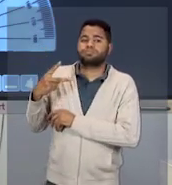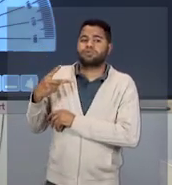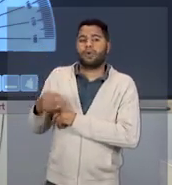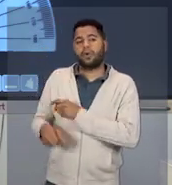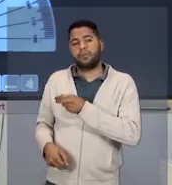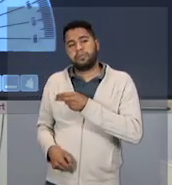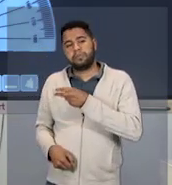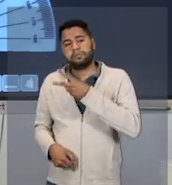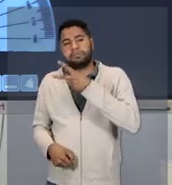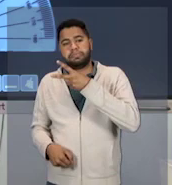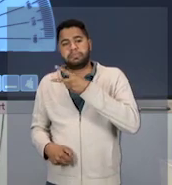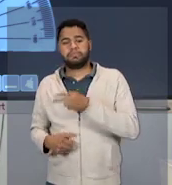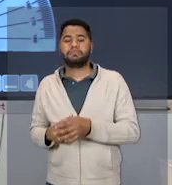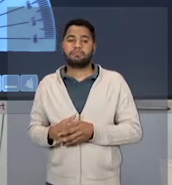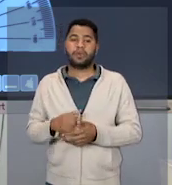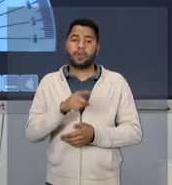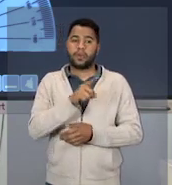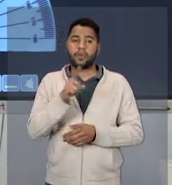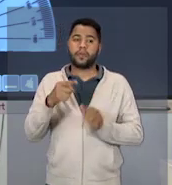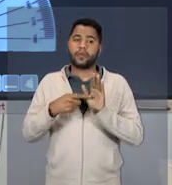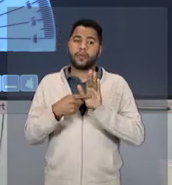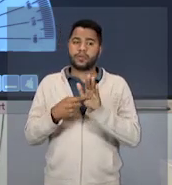graus. Ou então aquilo que eu falei, ó,